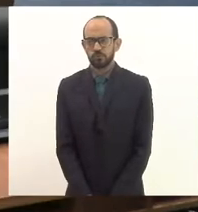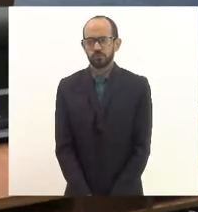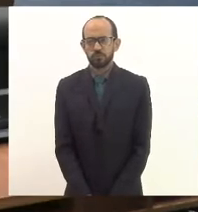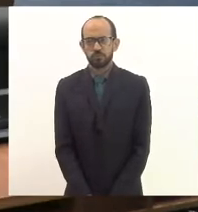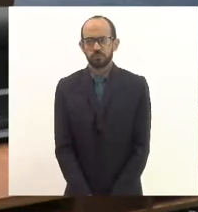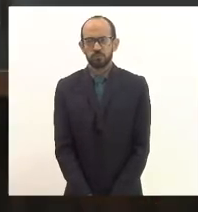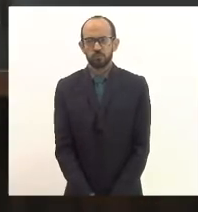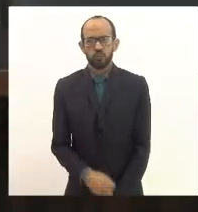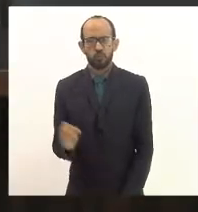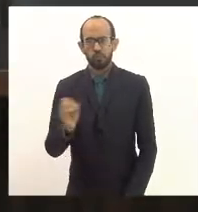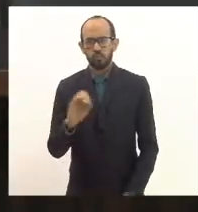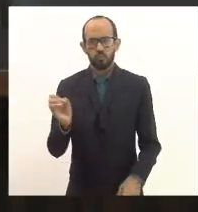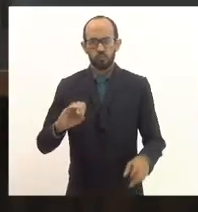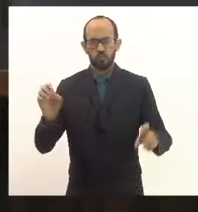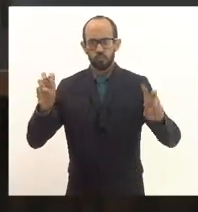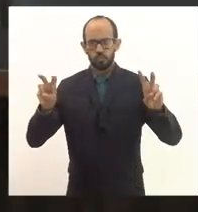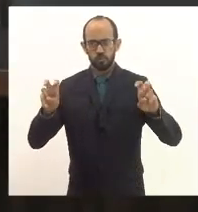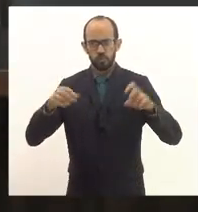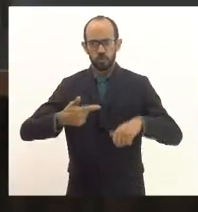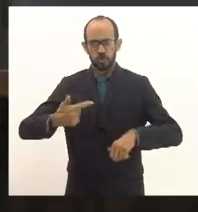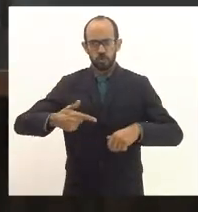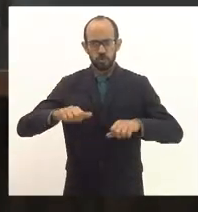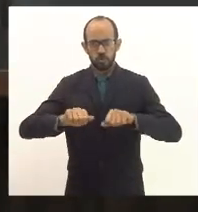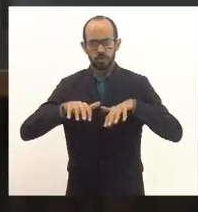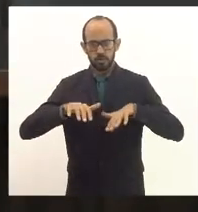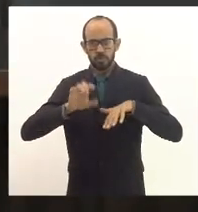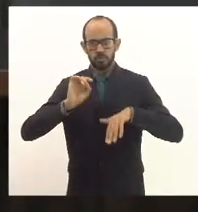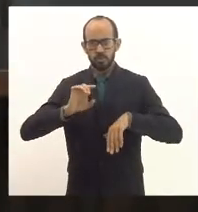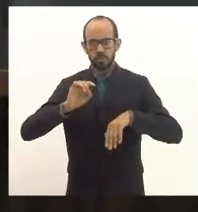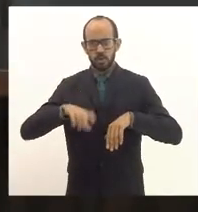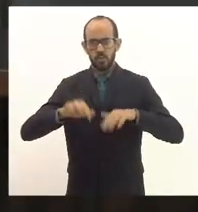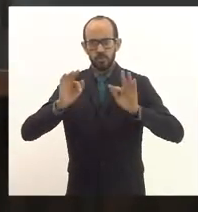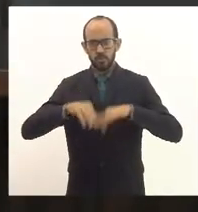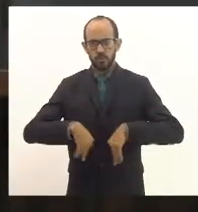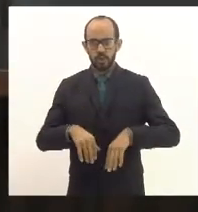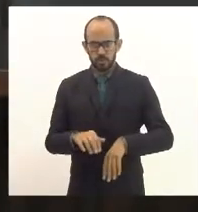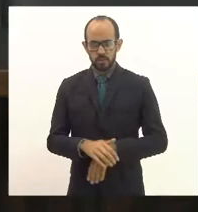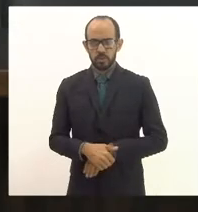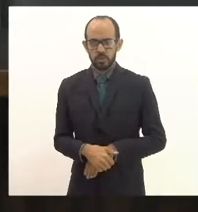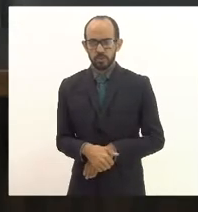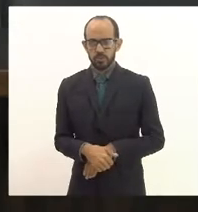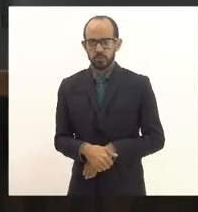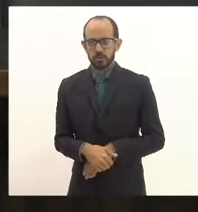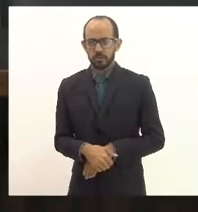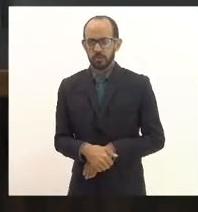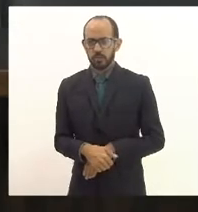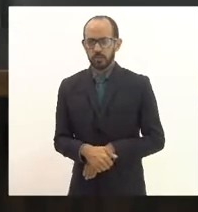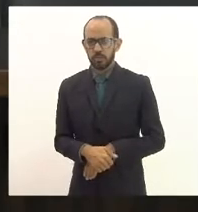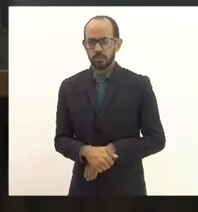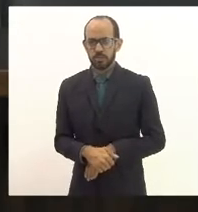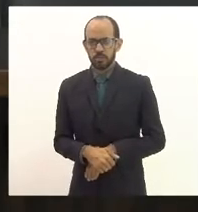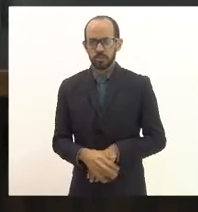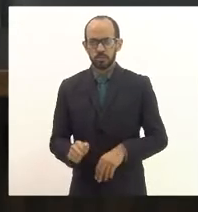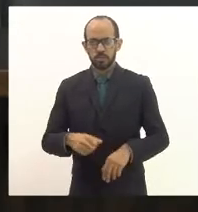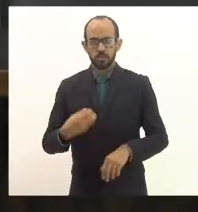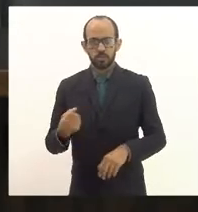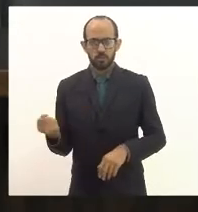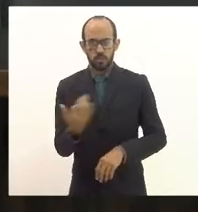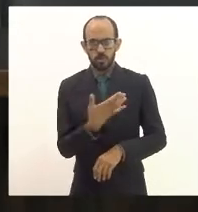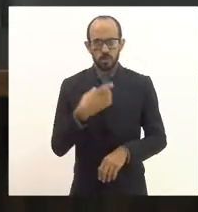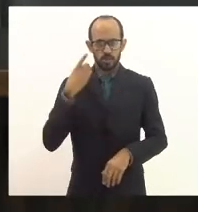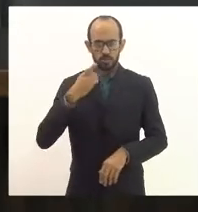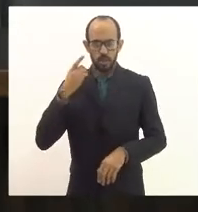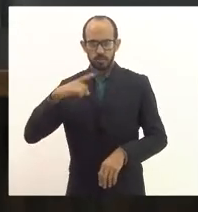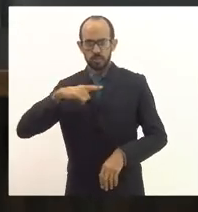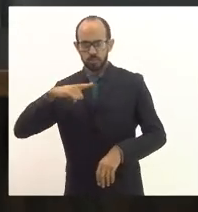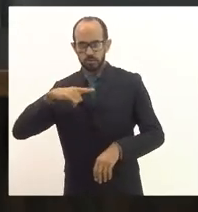Nada mais a tratar na segunda sessão extraordinária, a mesma está encerrada. Havendo número legal sobre a